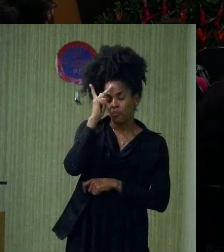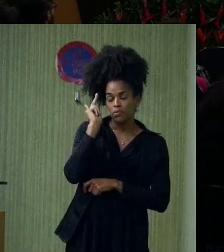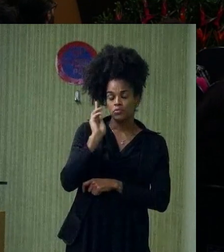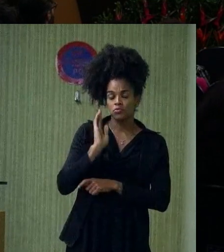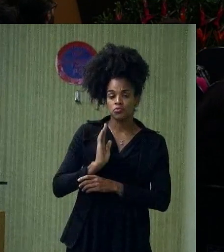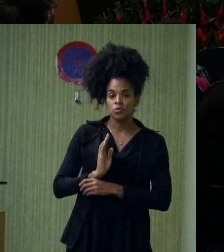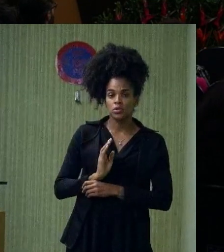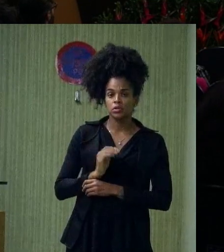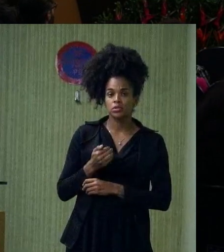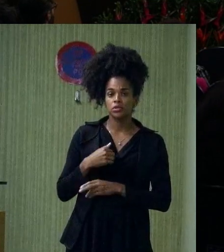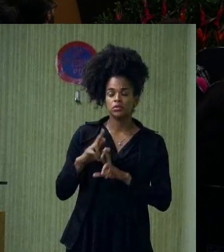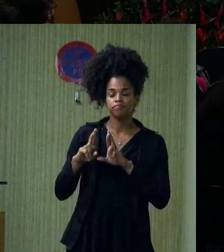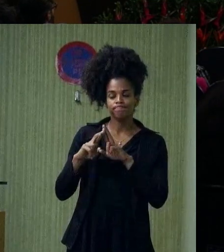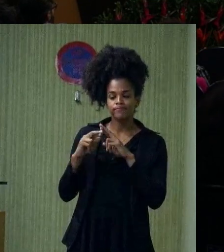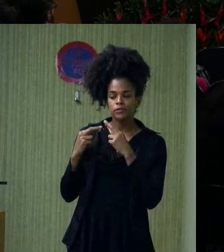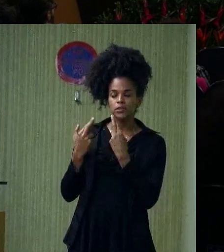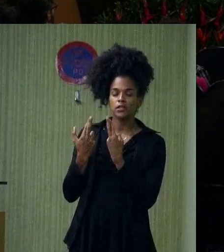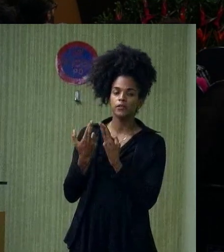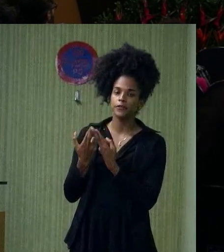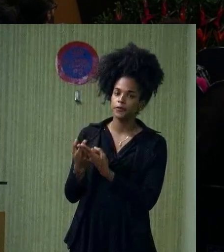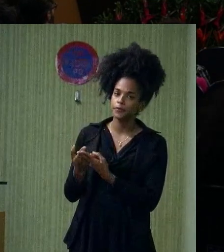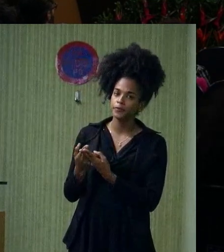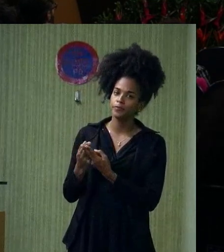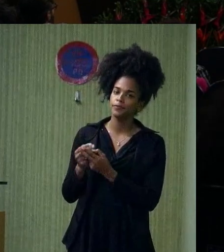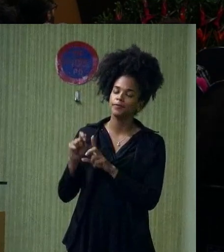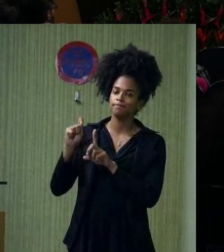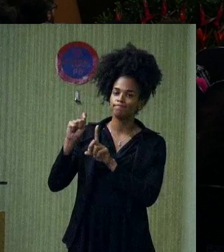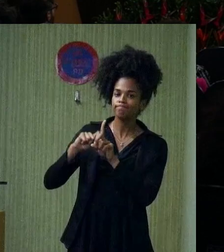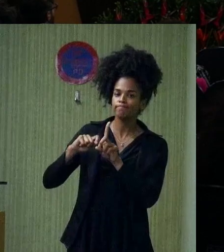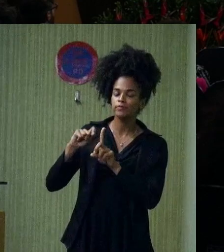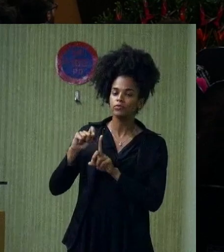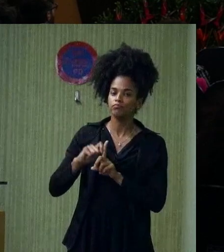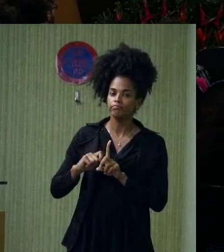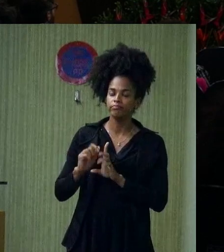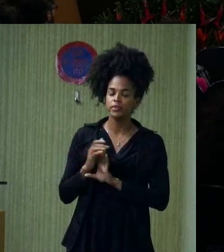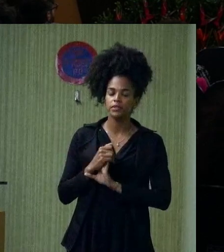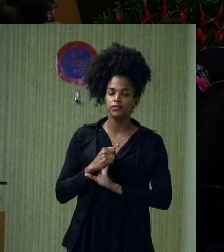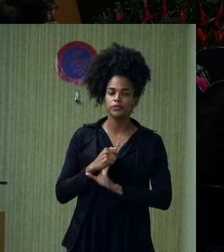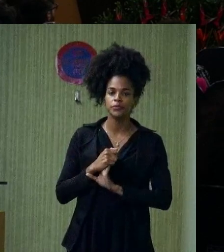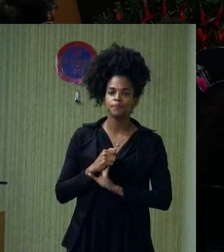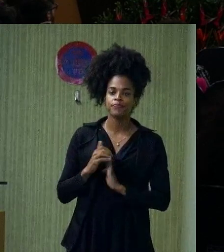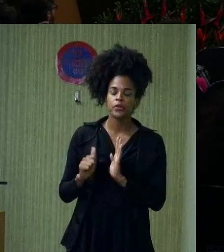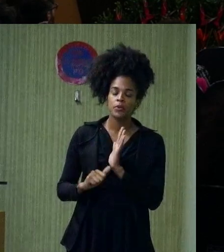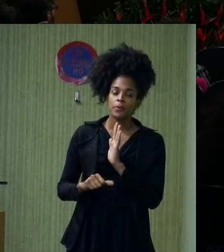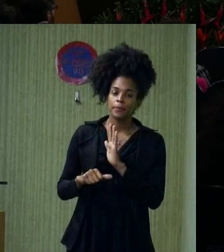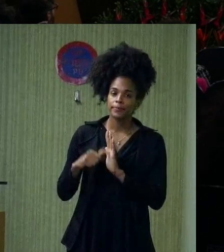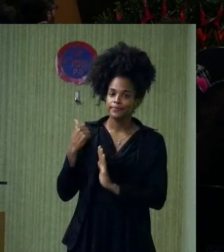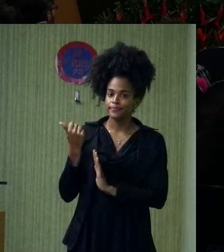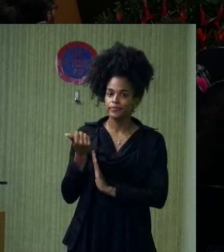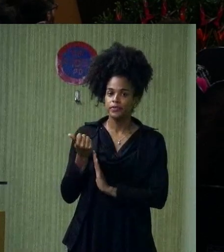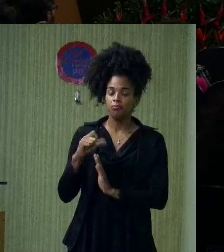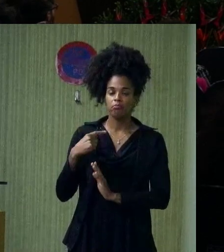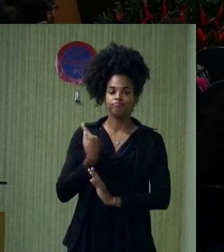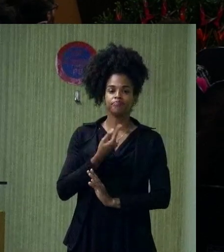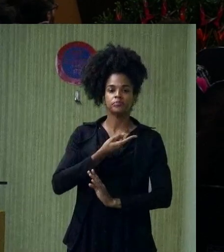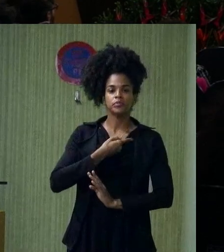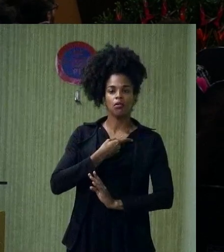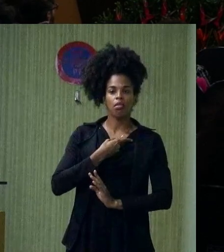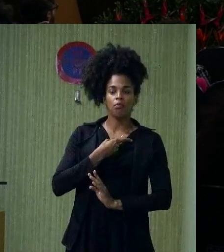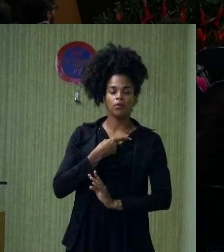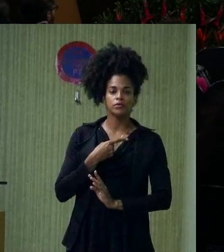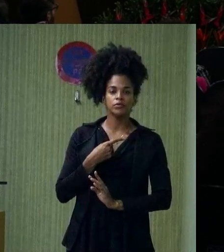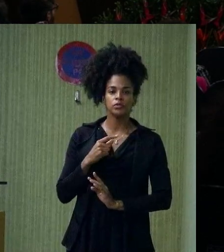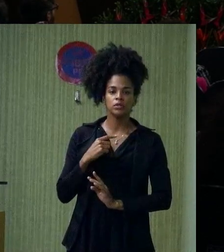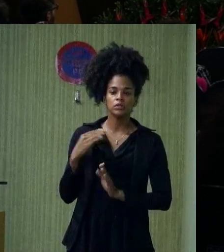nós ainda nos reuníamos nas nossas reuniões mensais num primeiro momento mesmo quem não foi atingido